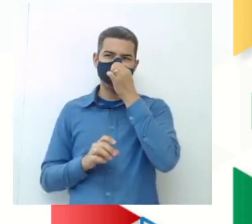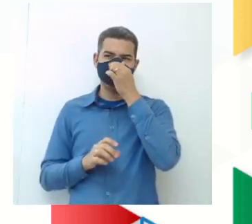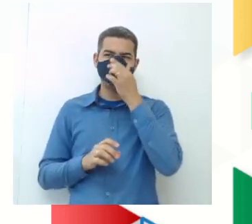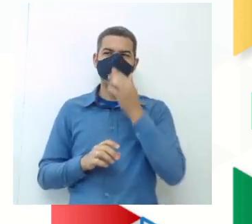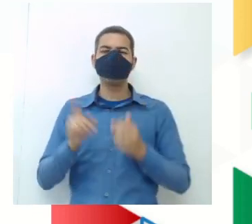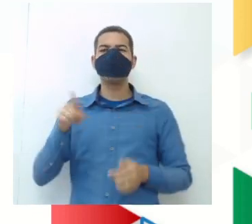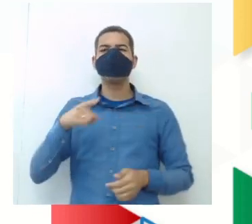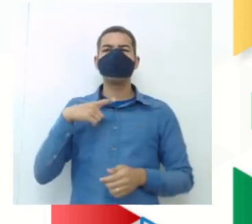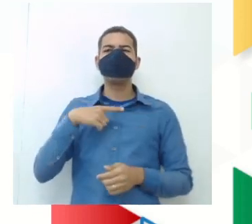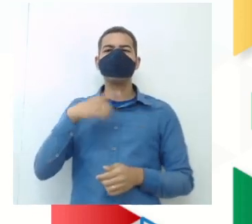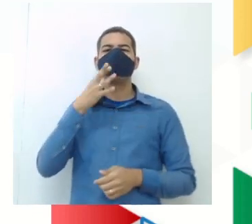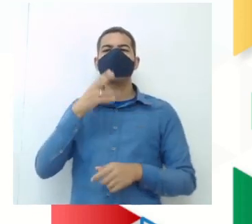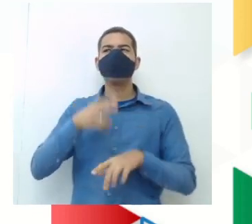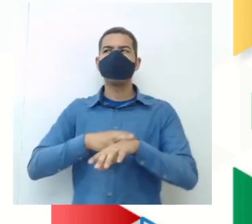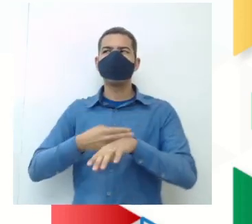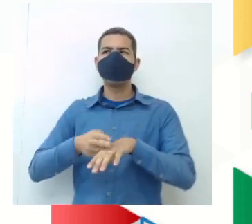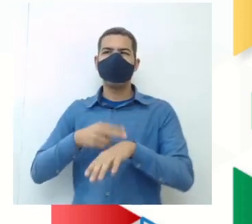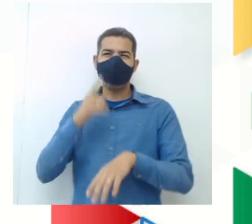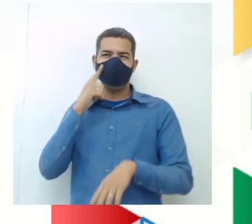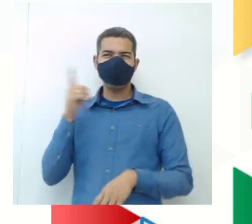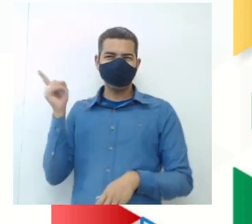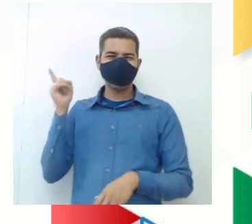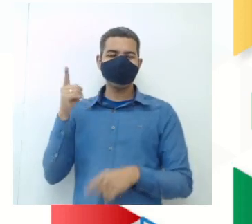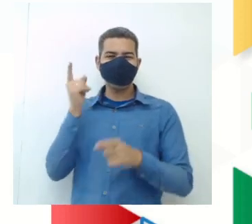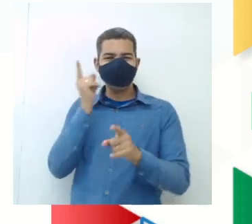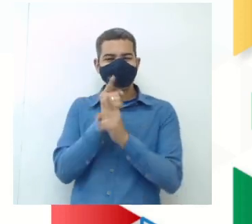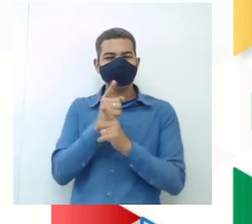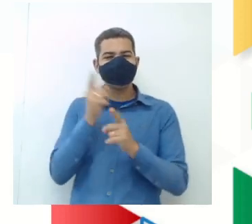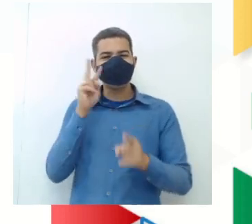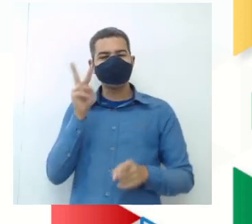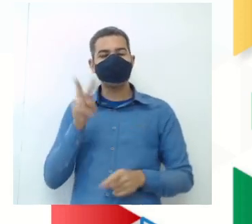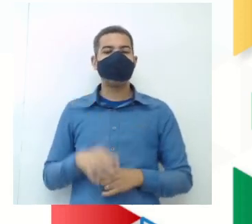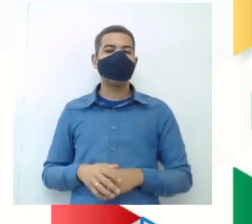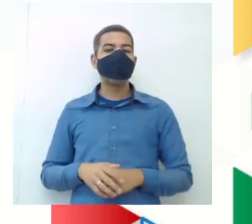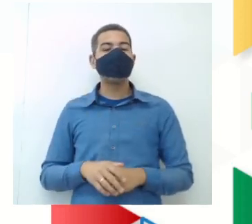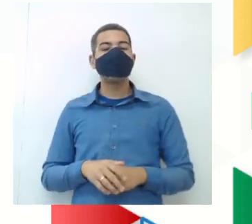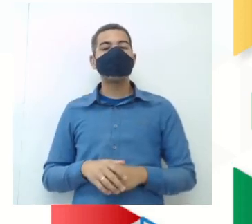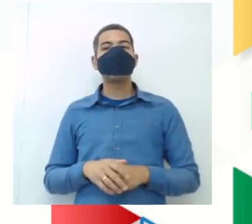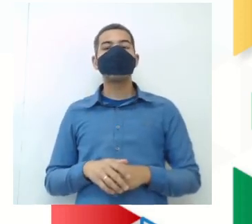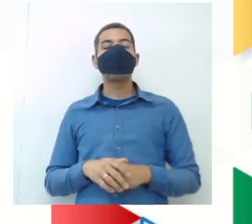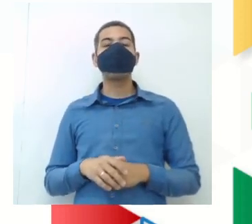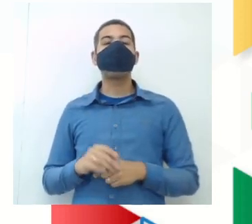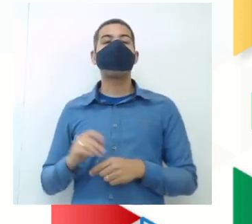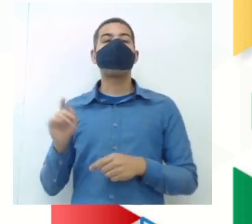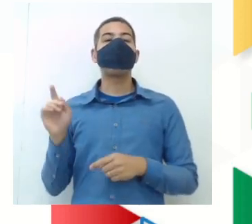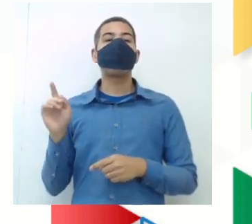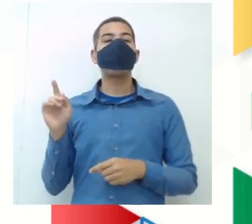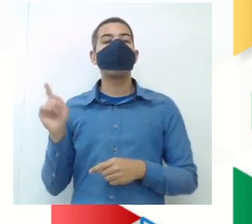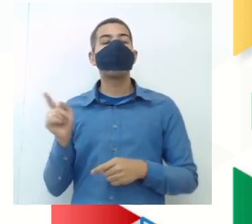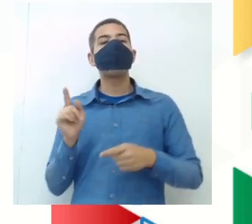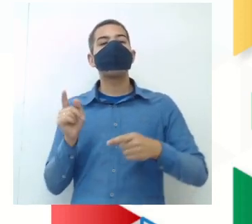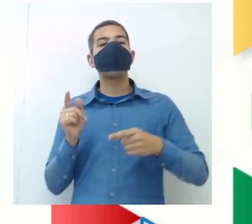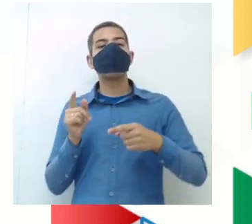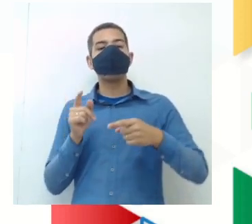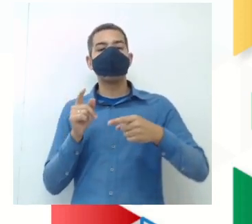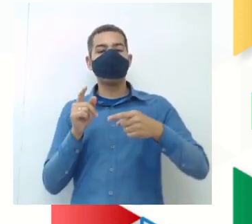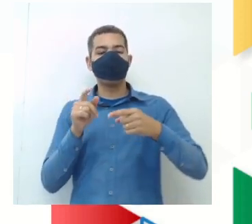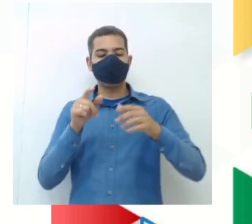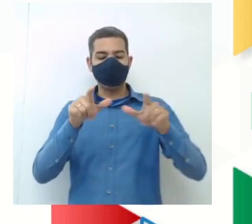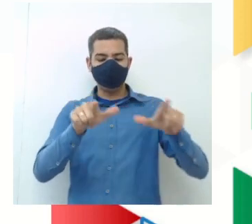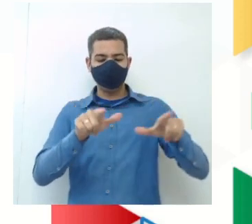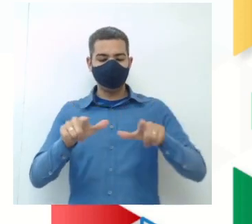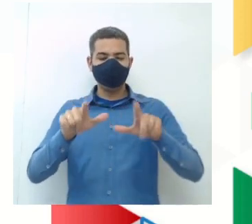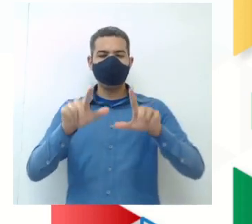que vocês estão visualizando aí comigo, ó. Presta bem atenção. A barra está sendo dividida em 10